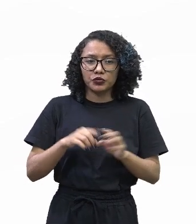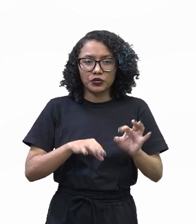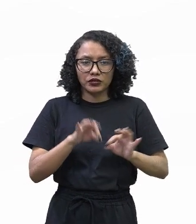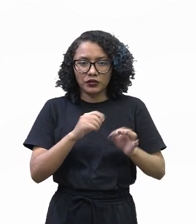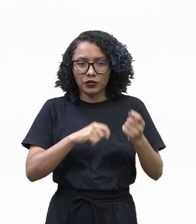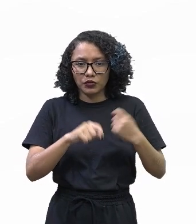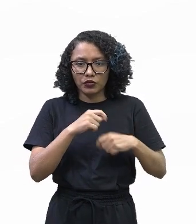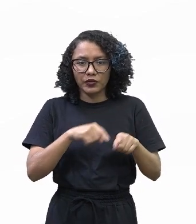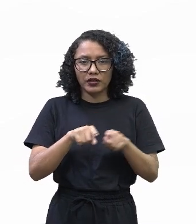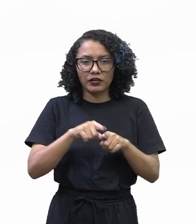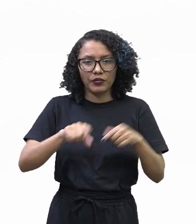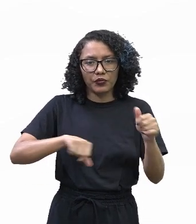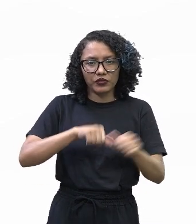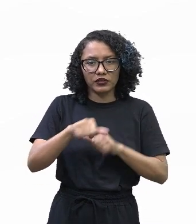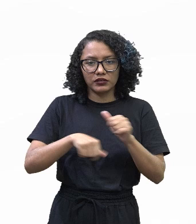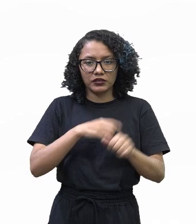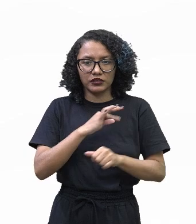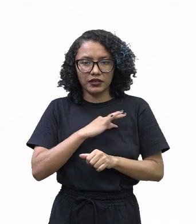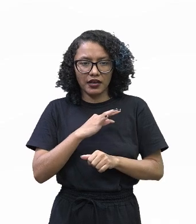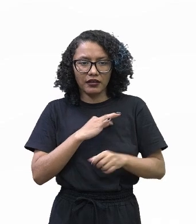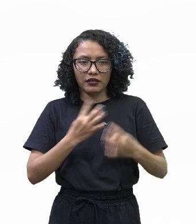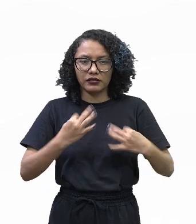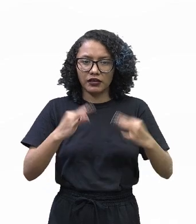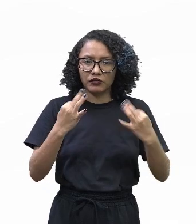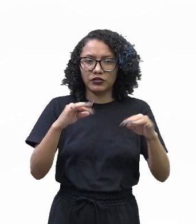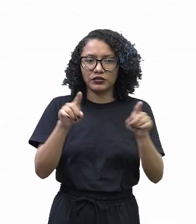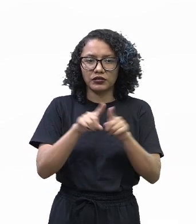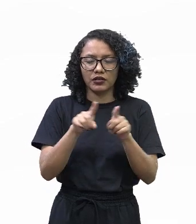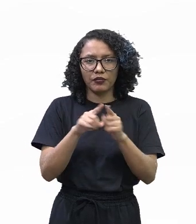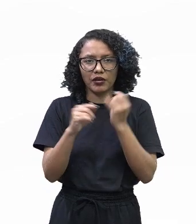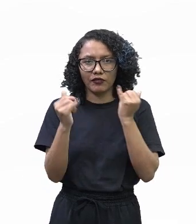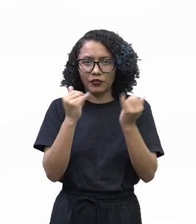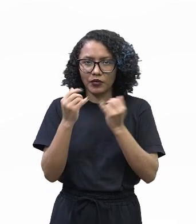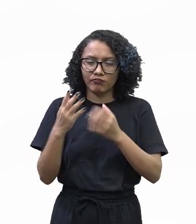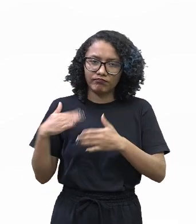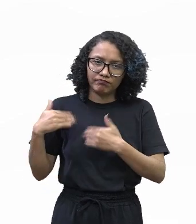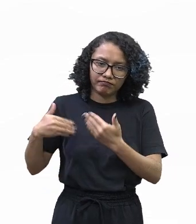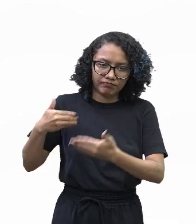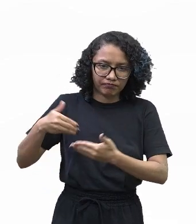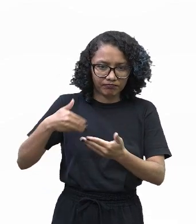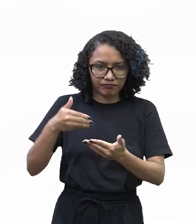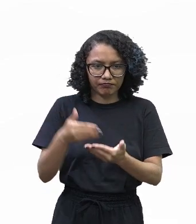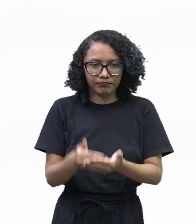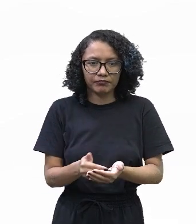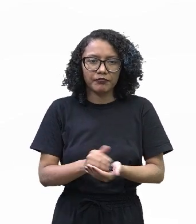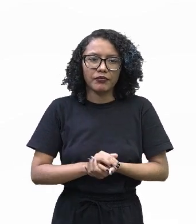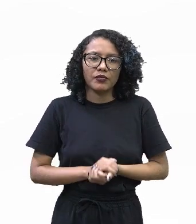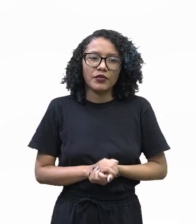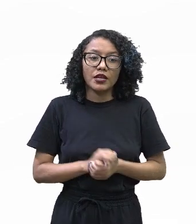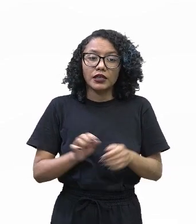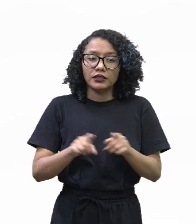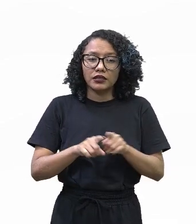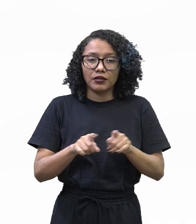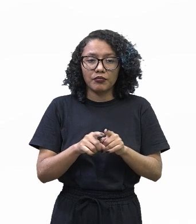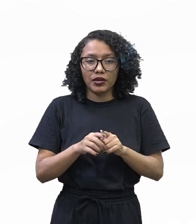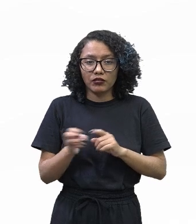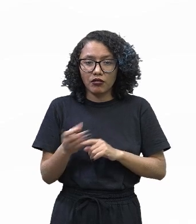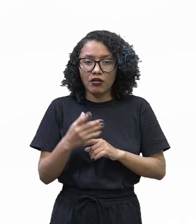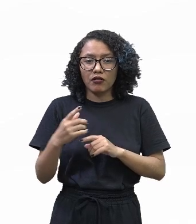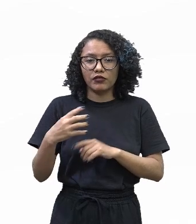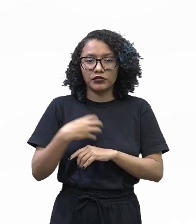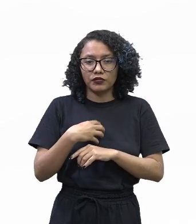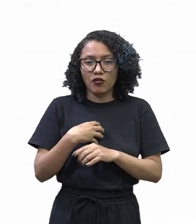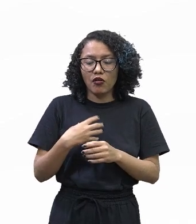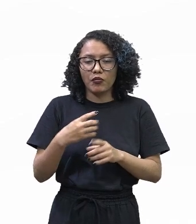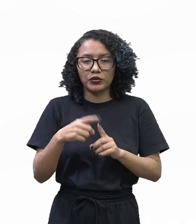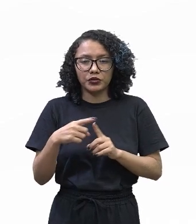e transformações técnicas, tecnológicas e informacionais ao longo do tempo. Novas formas de